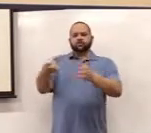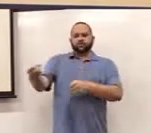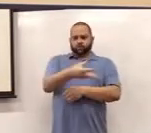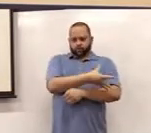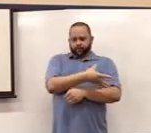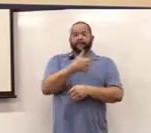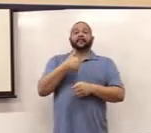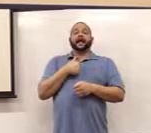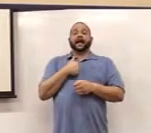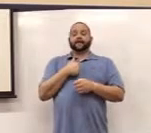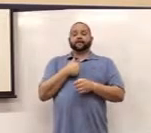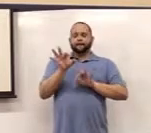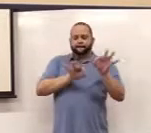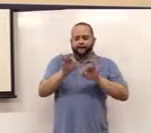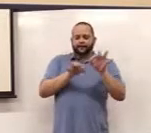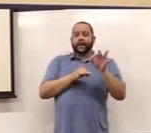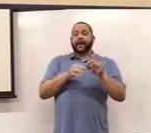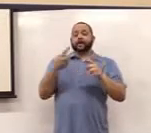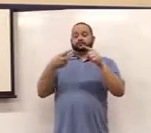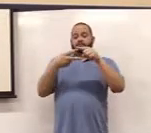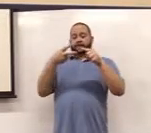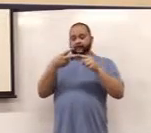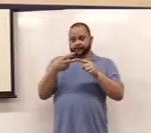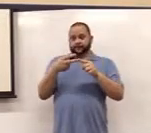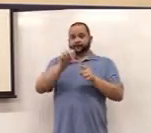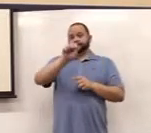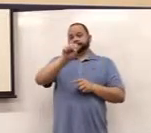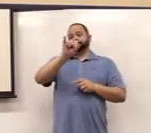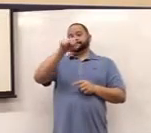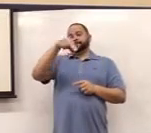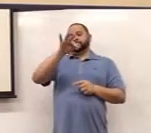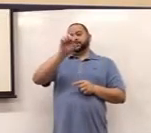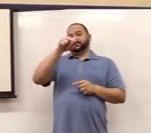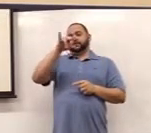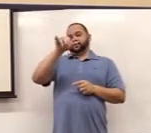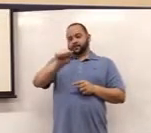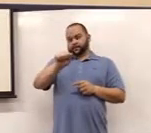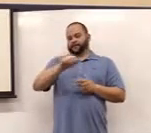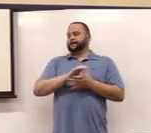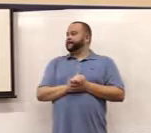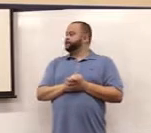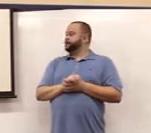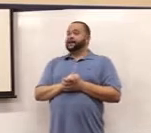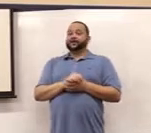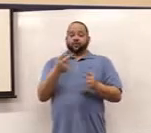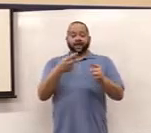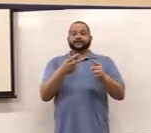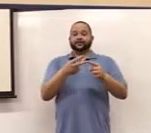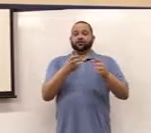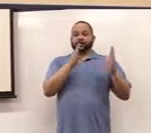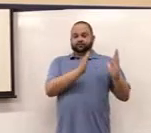compõe as duas primeiras sinfonias dele. Essa segunda fase é o que a gente chama, o que eu chamo, de uma